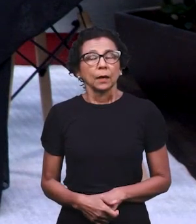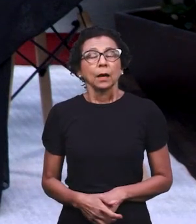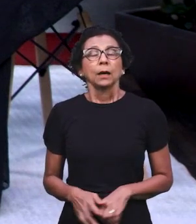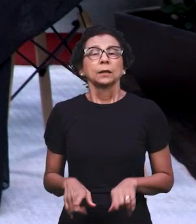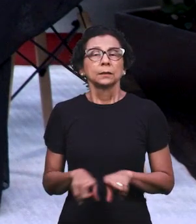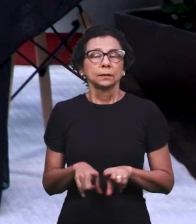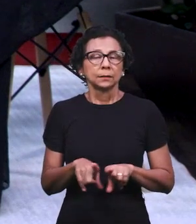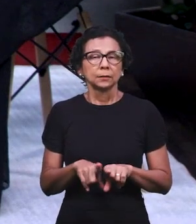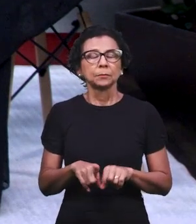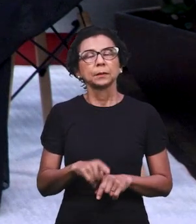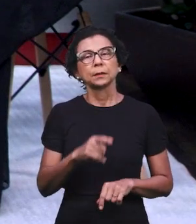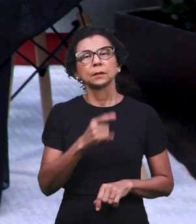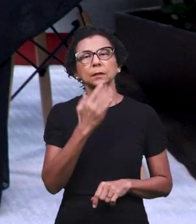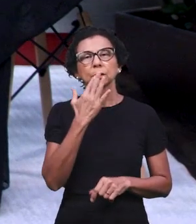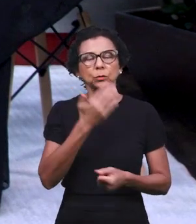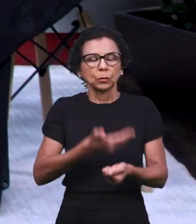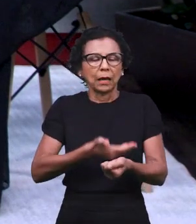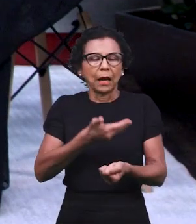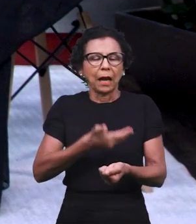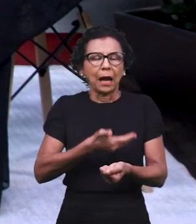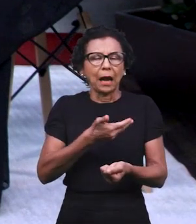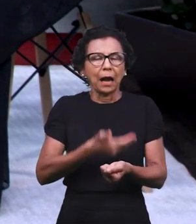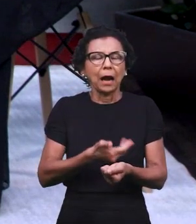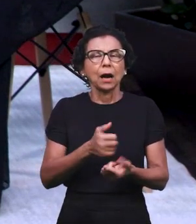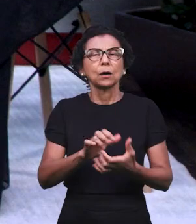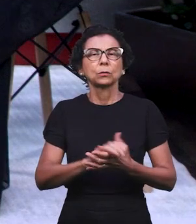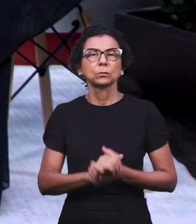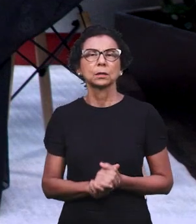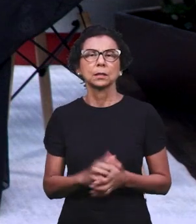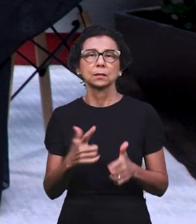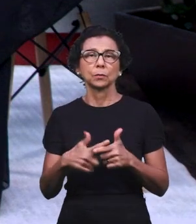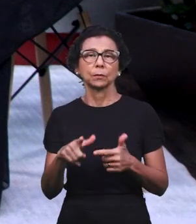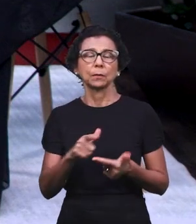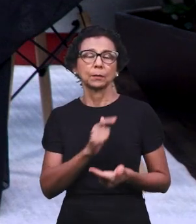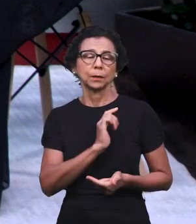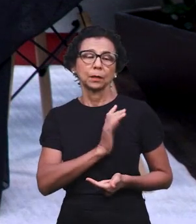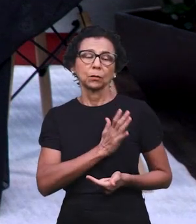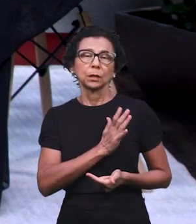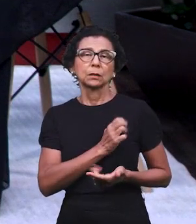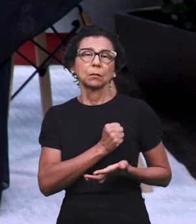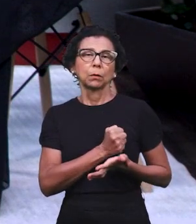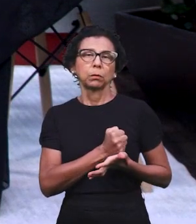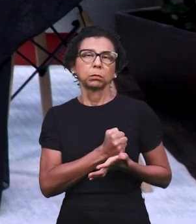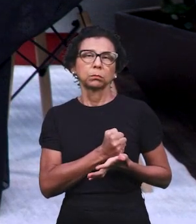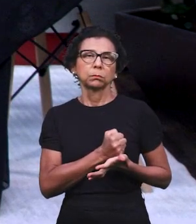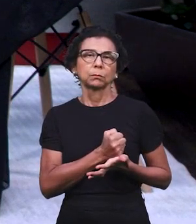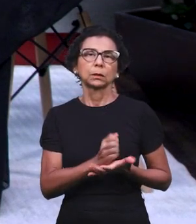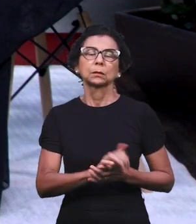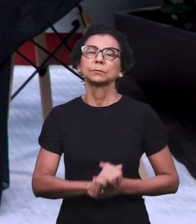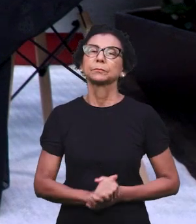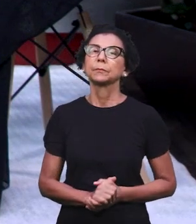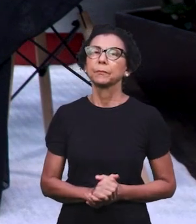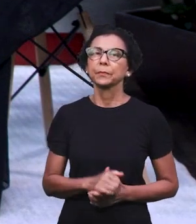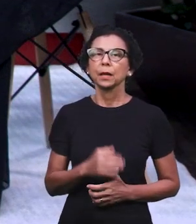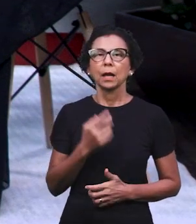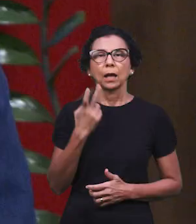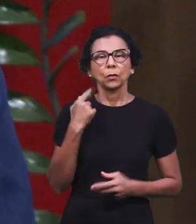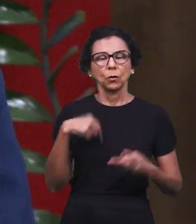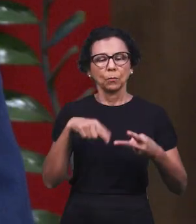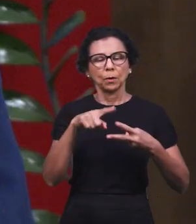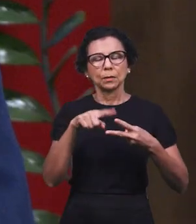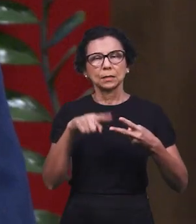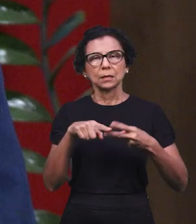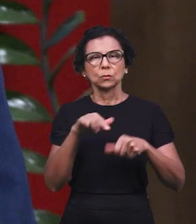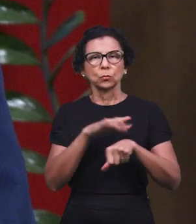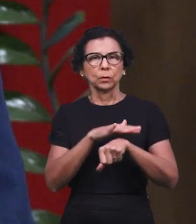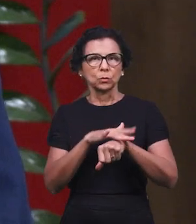pessoas normalmente tendem a ter gengivite e periodontite, mesmo que tenha uma escovação perfeita. A